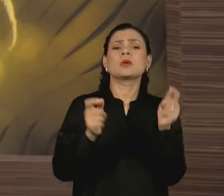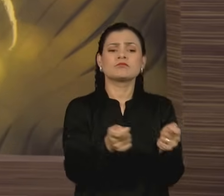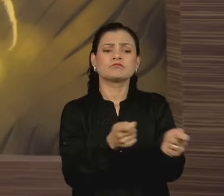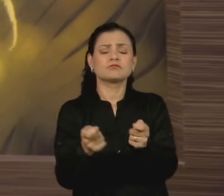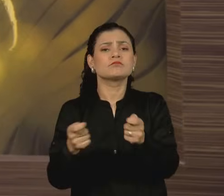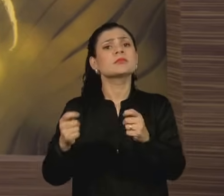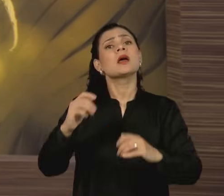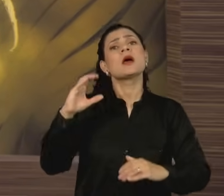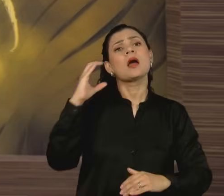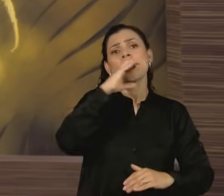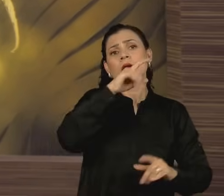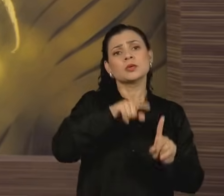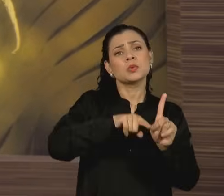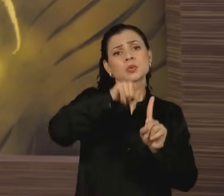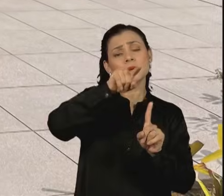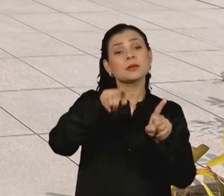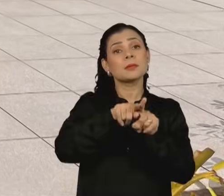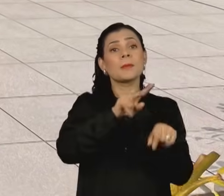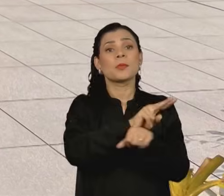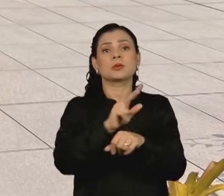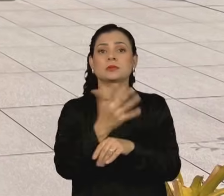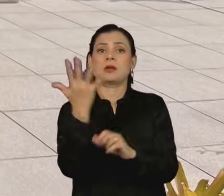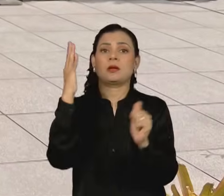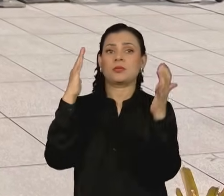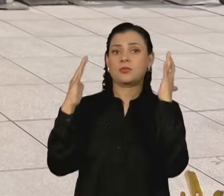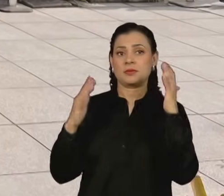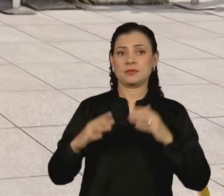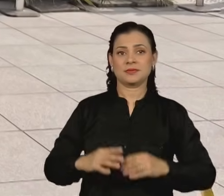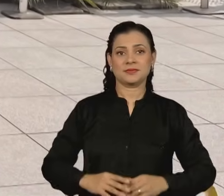e a proteção da natureza.